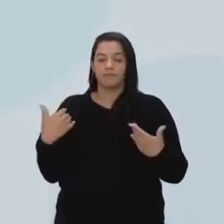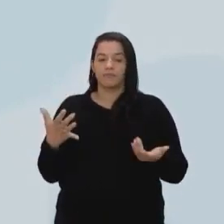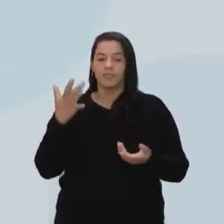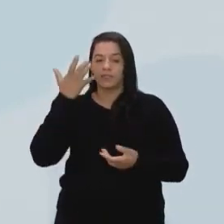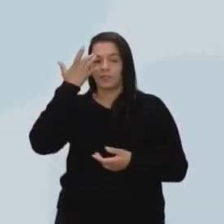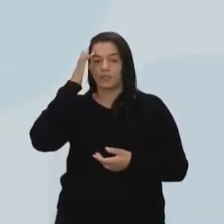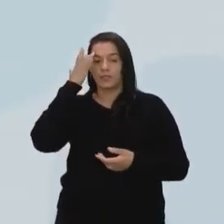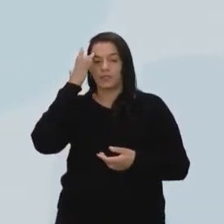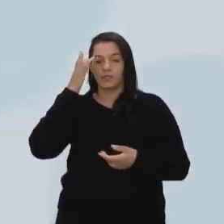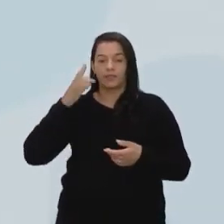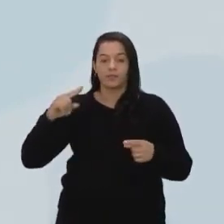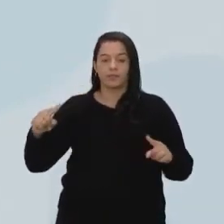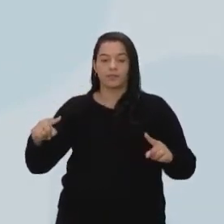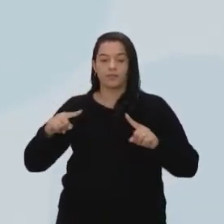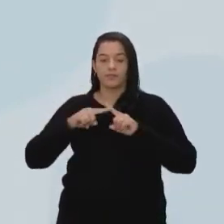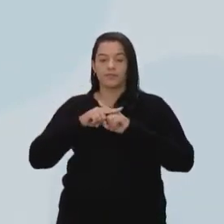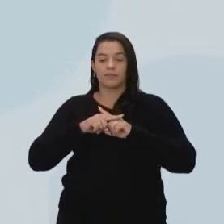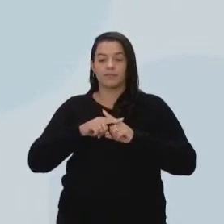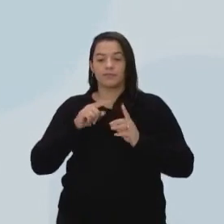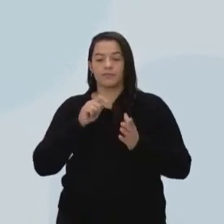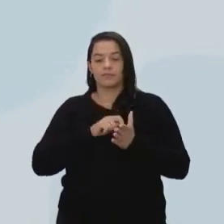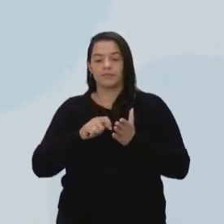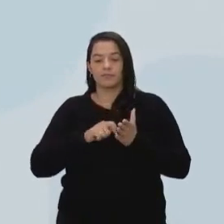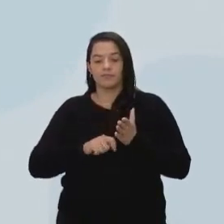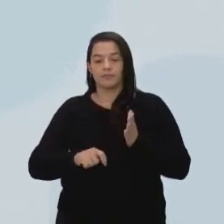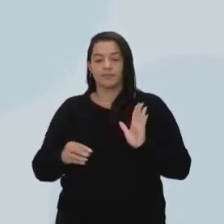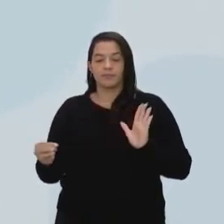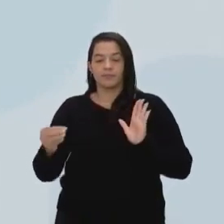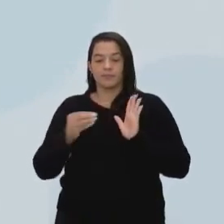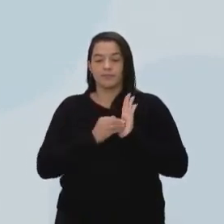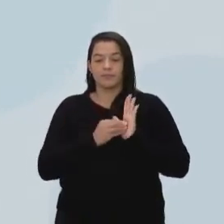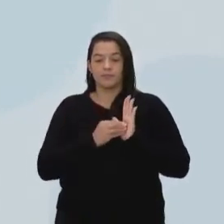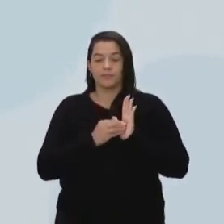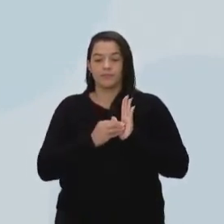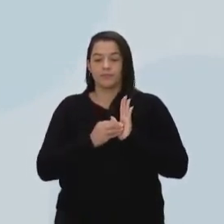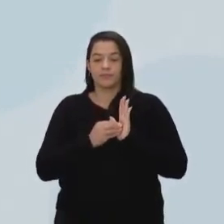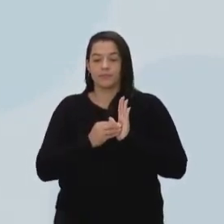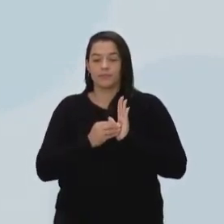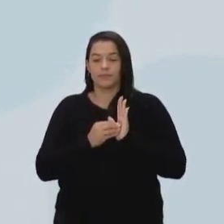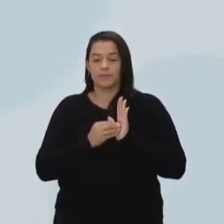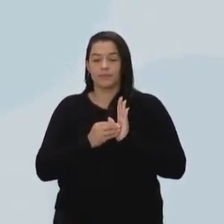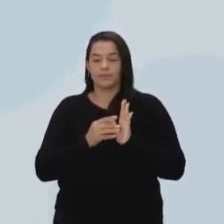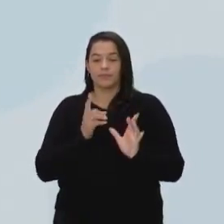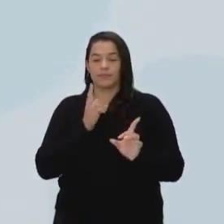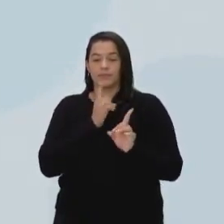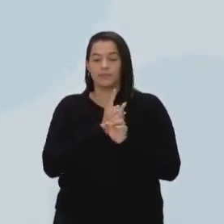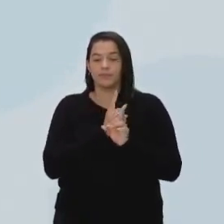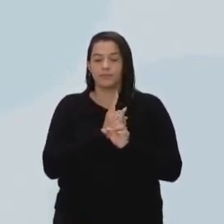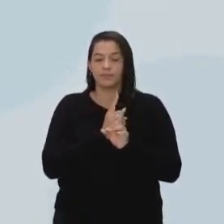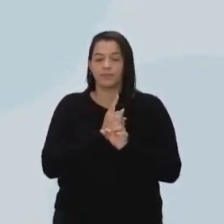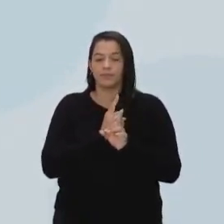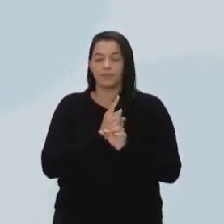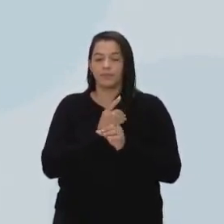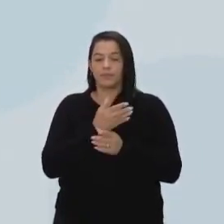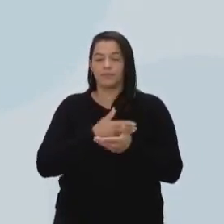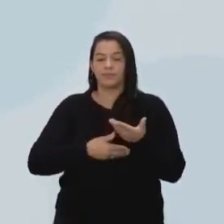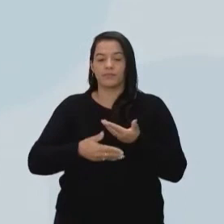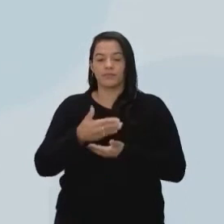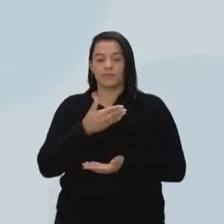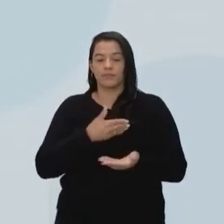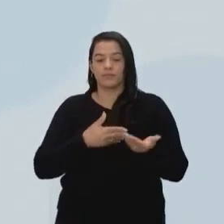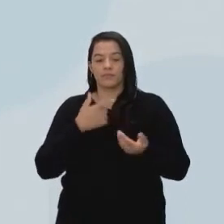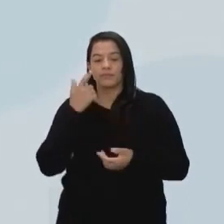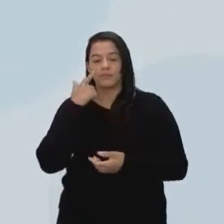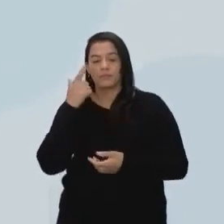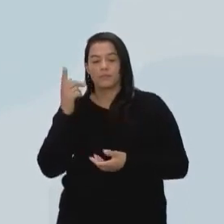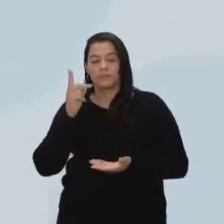aqui um equívoco aqui nessa alternativa colocada aqui, identificar as interações por meio das ligações covalentes,